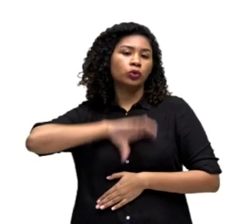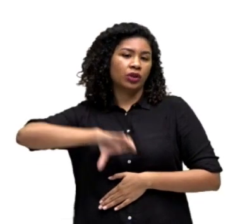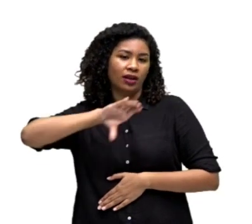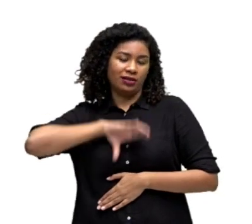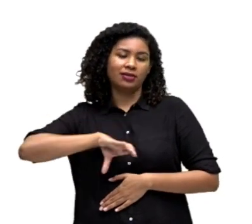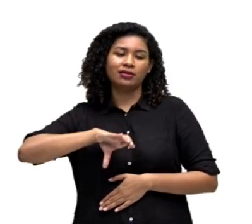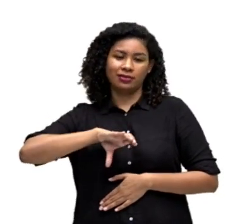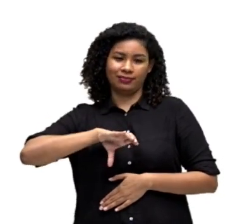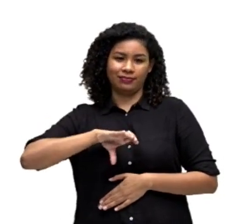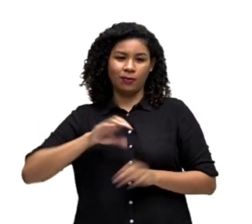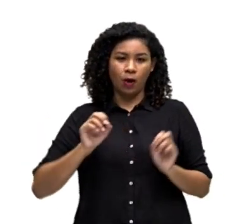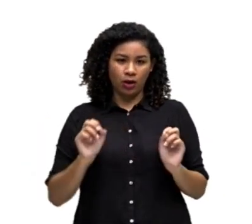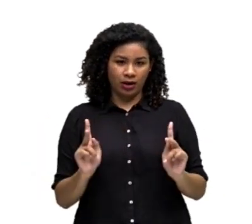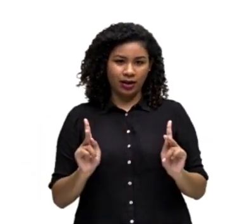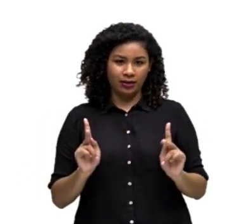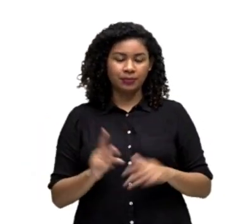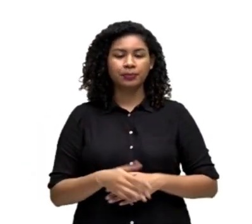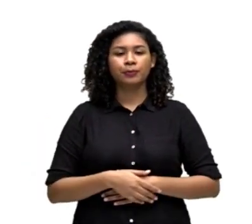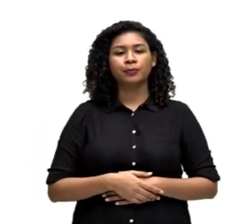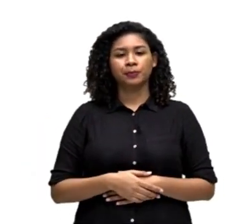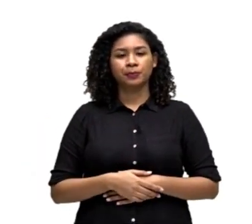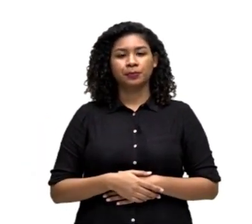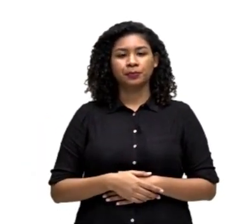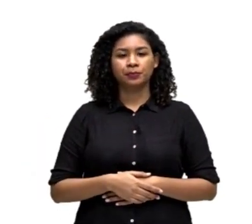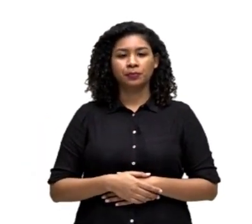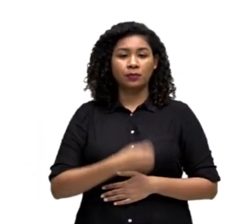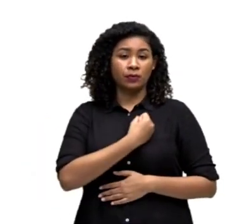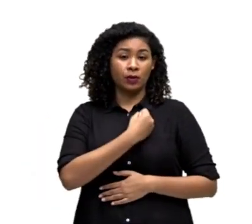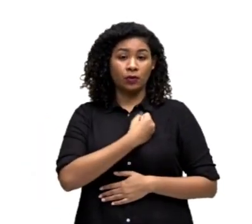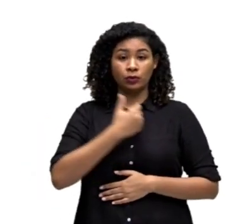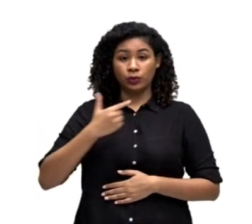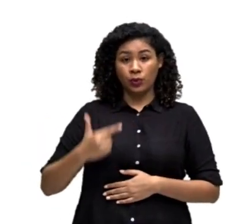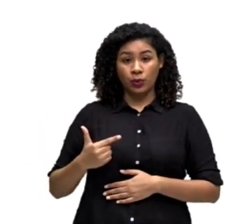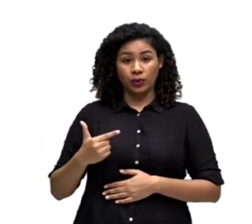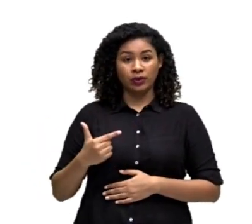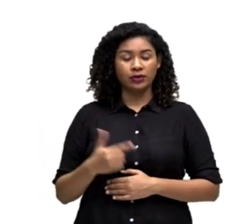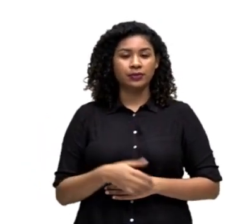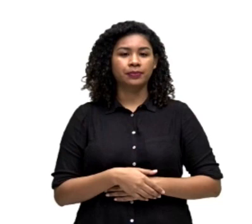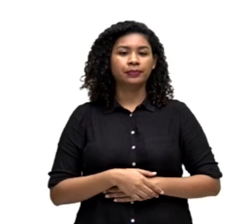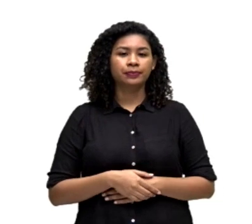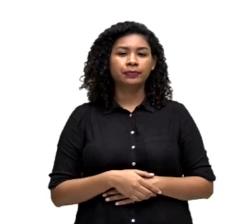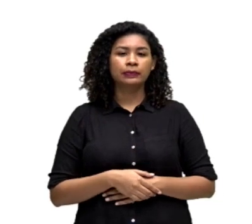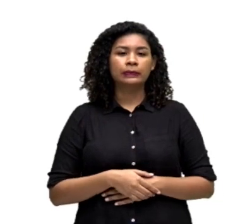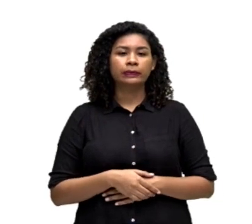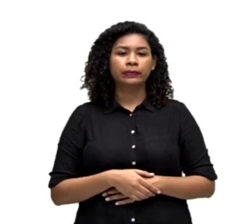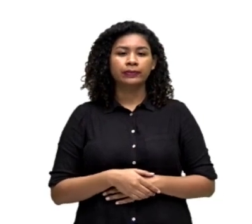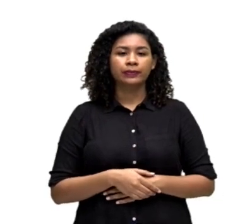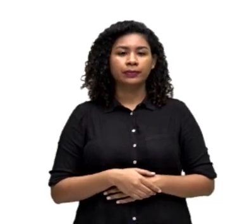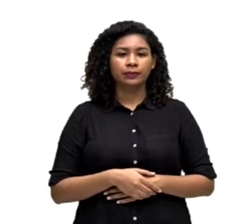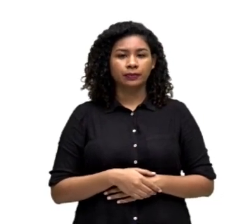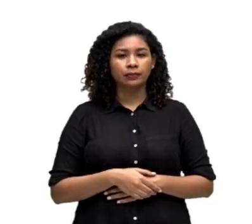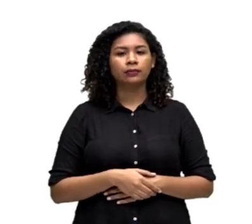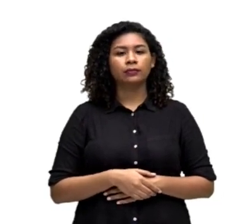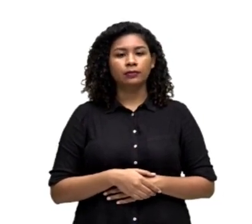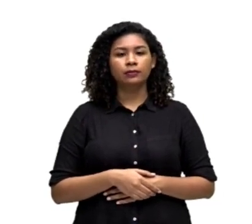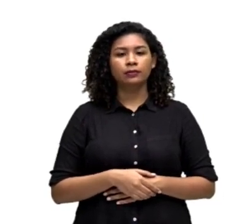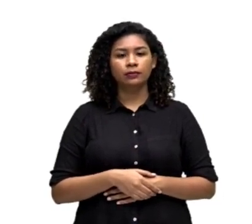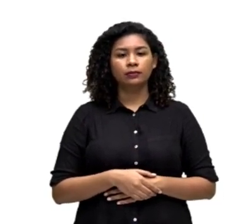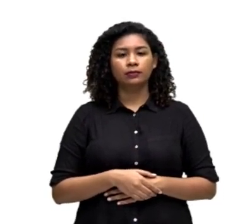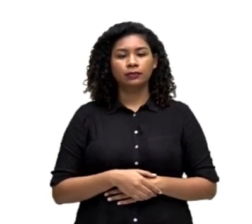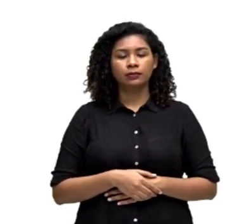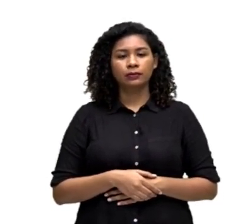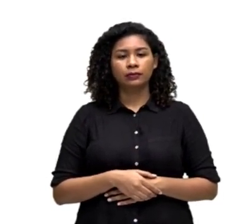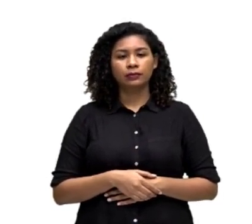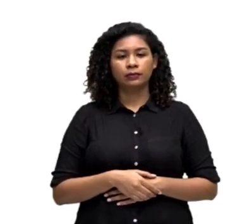essas frações. Próxima questão. A questão de número 2 pede o seguinte: escreva o número